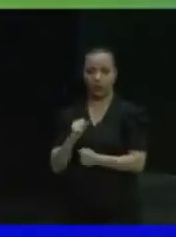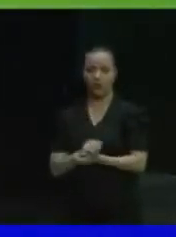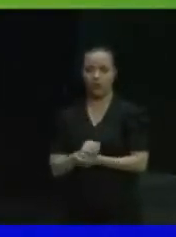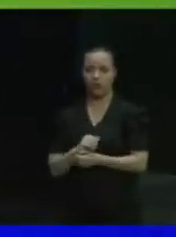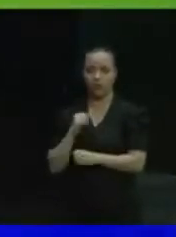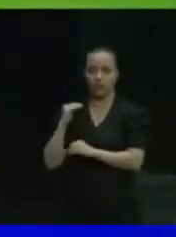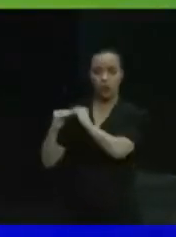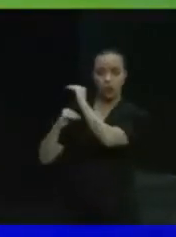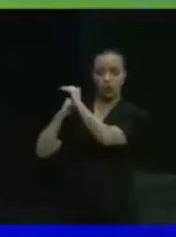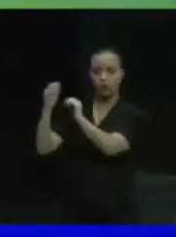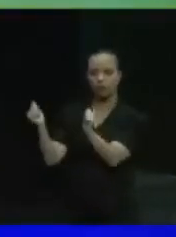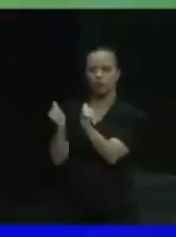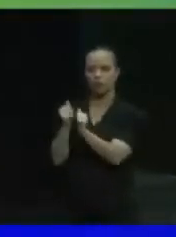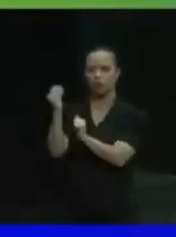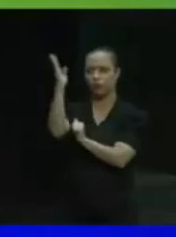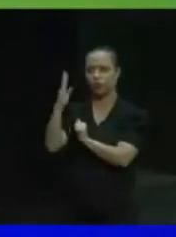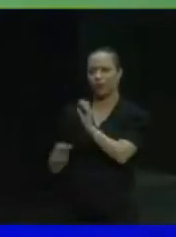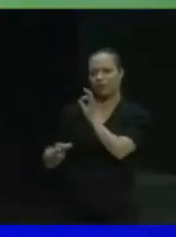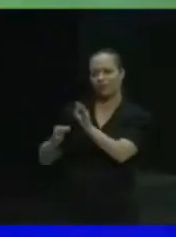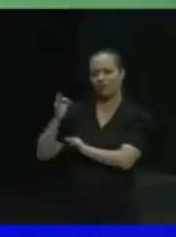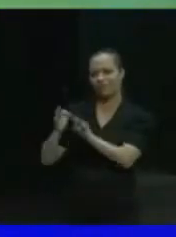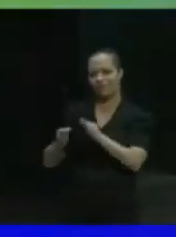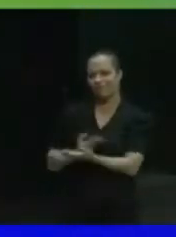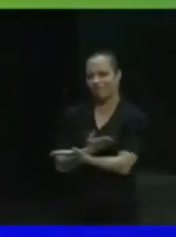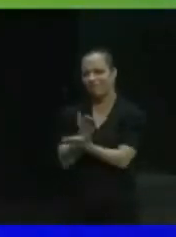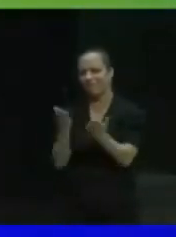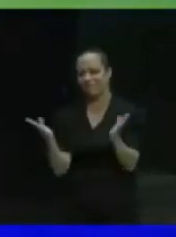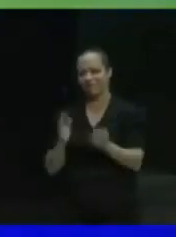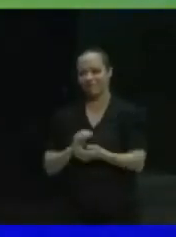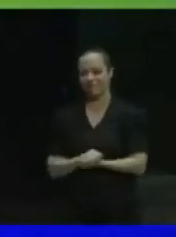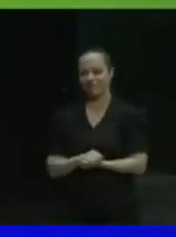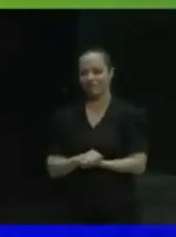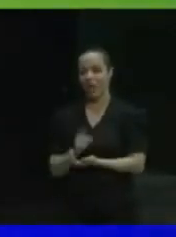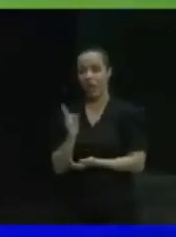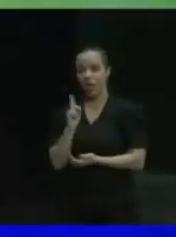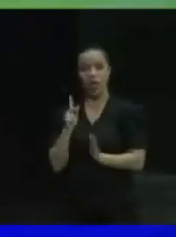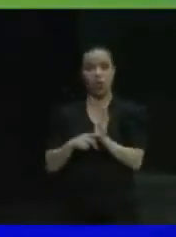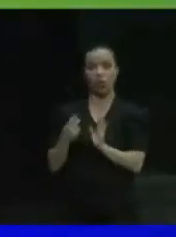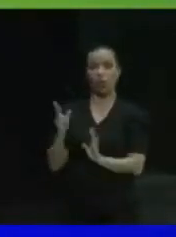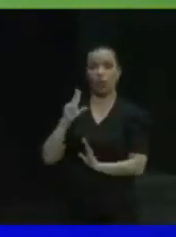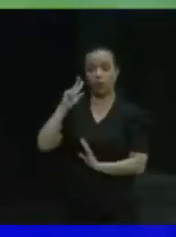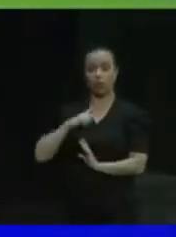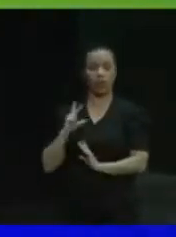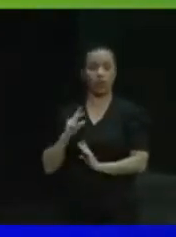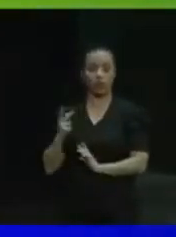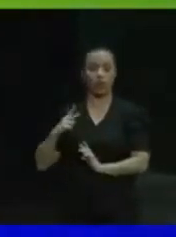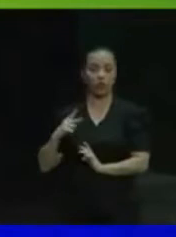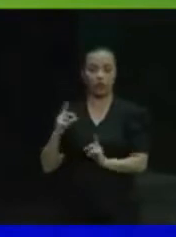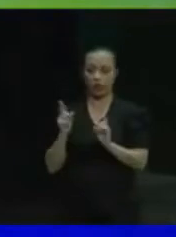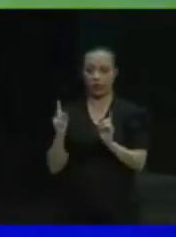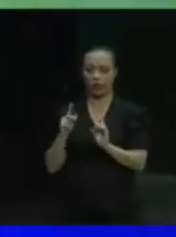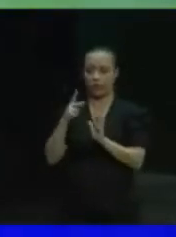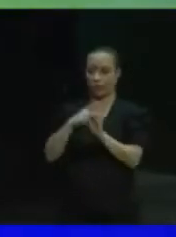um Brasil justo para todos. Esse não é um projeto pessoal, mas sim um projeto de